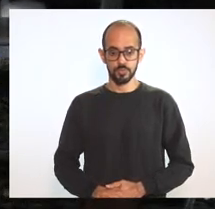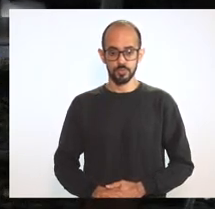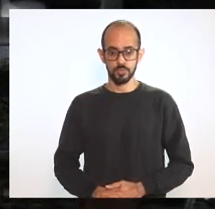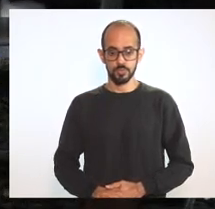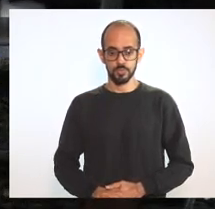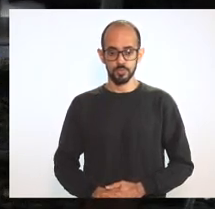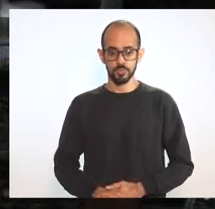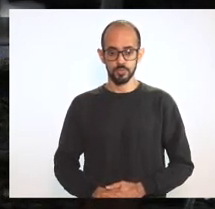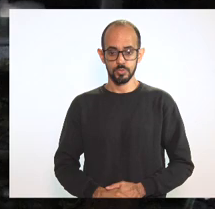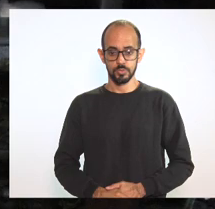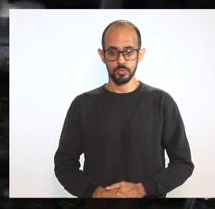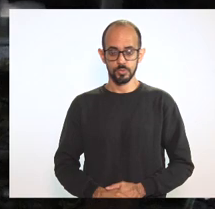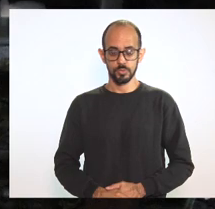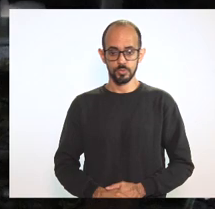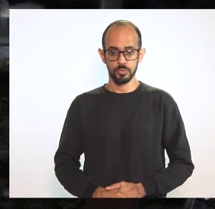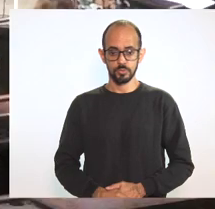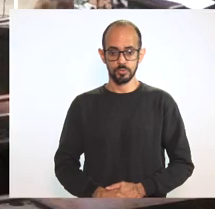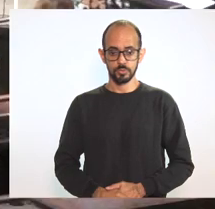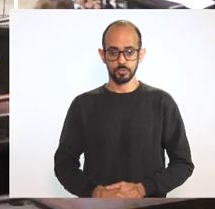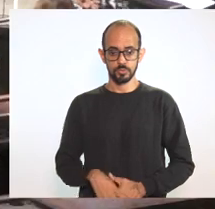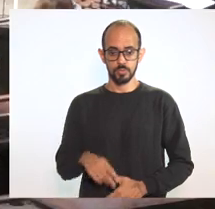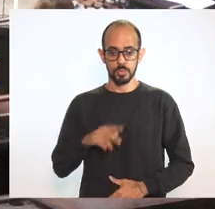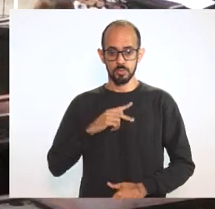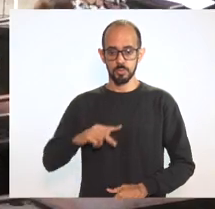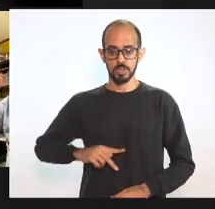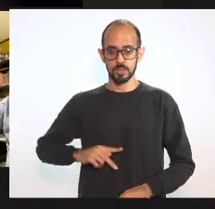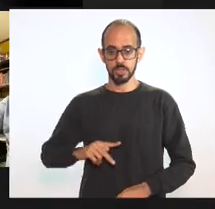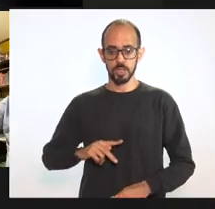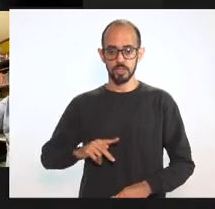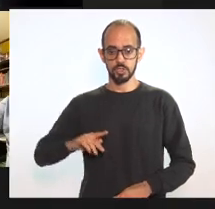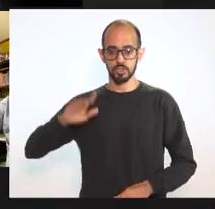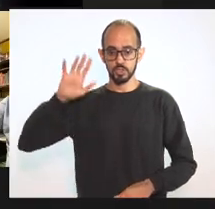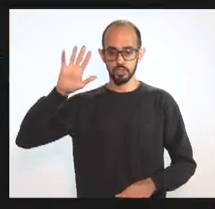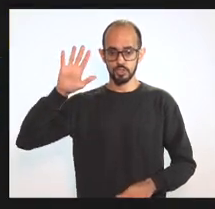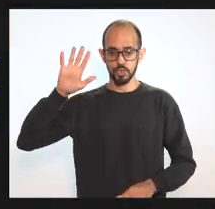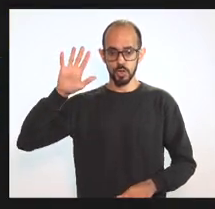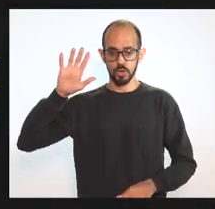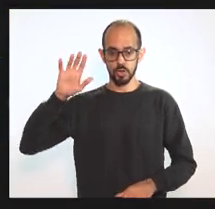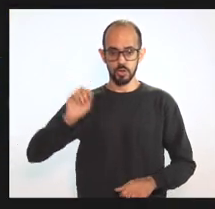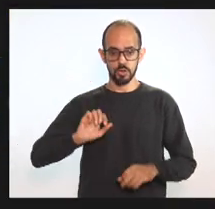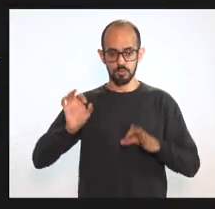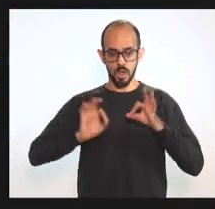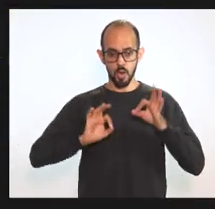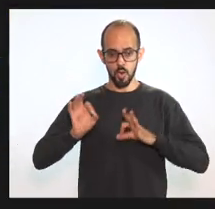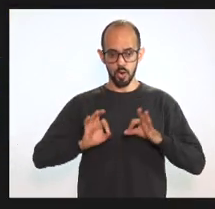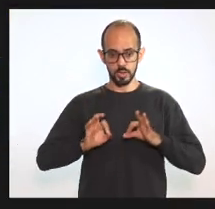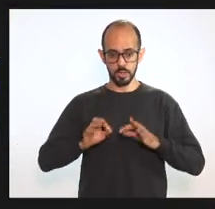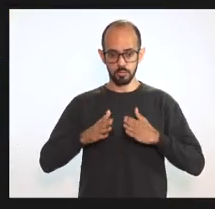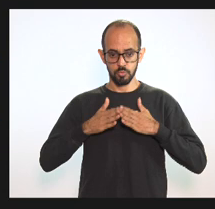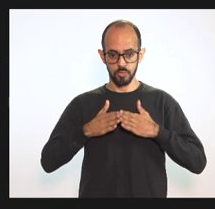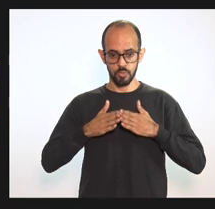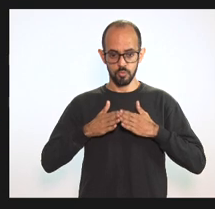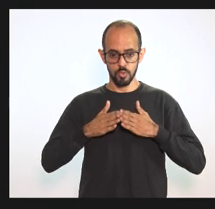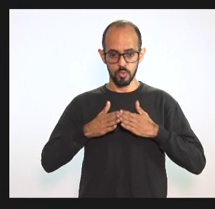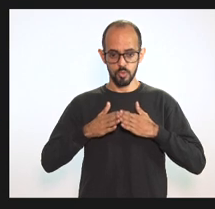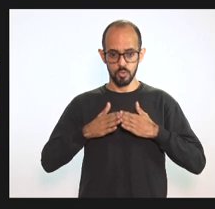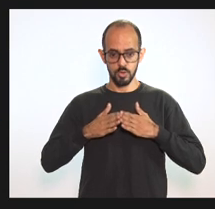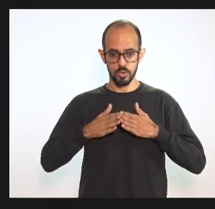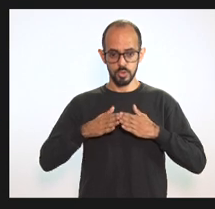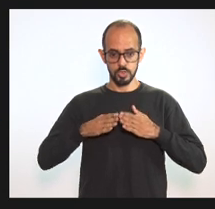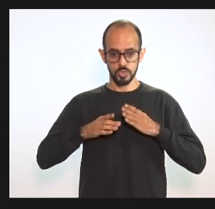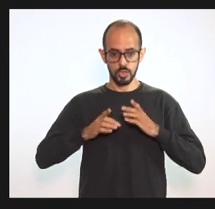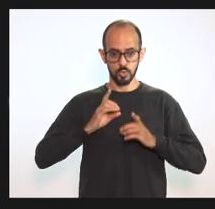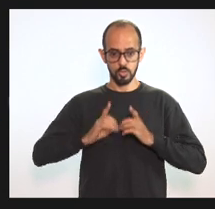Estava, ok. Presidente, só um minuto, questão de ordem. Só a informação, devido ao debate calorado que teve hoje no